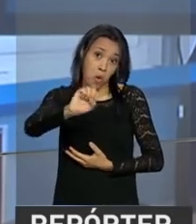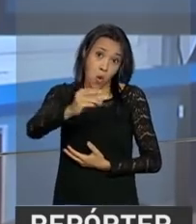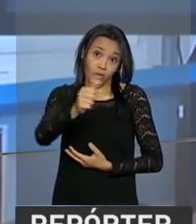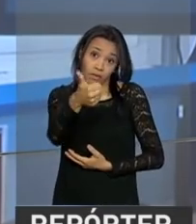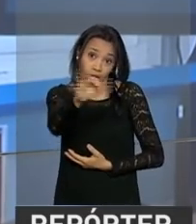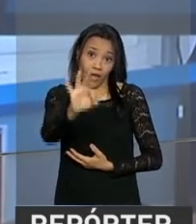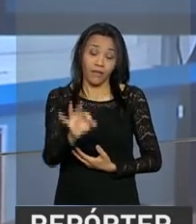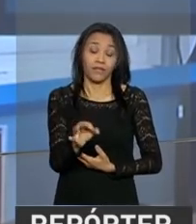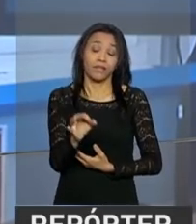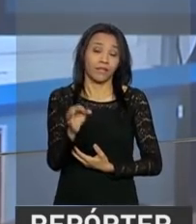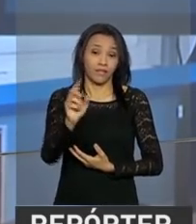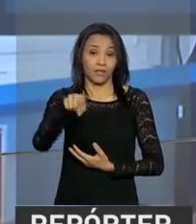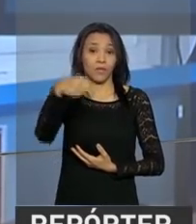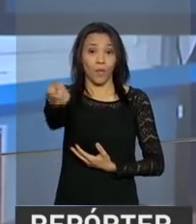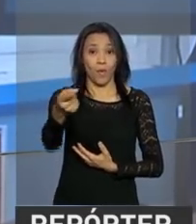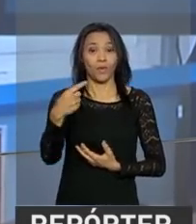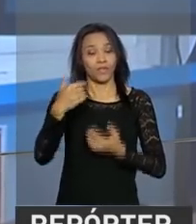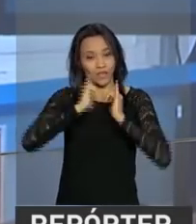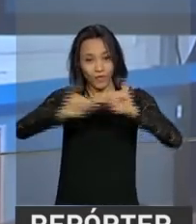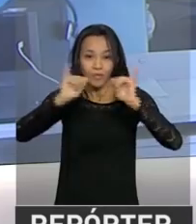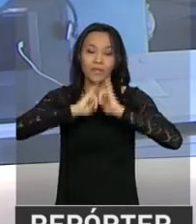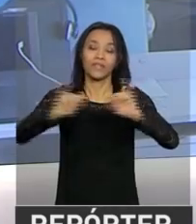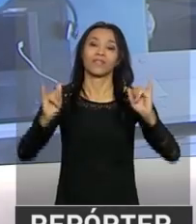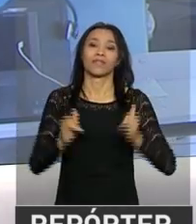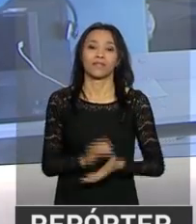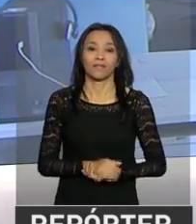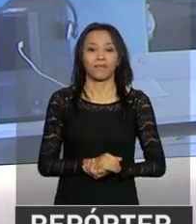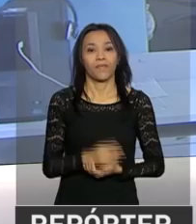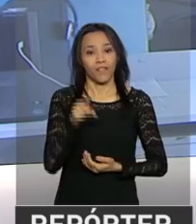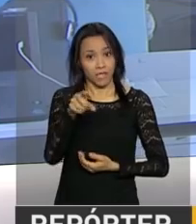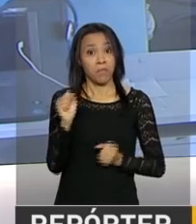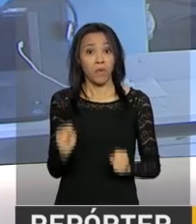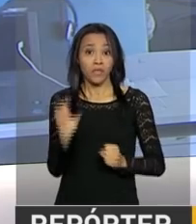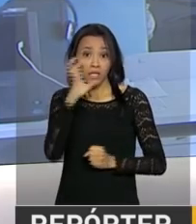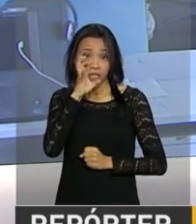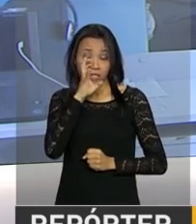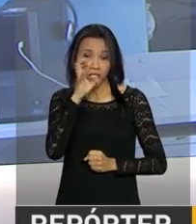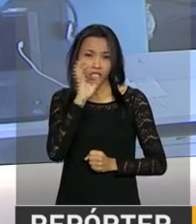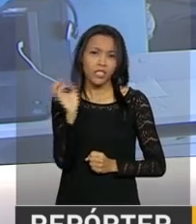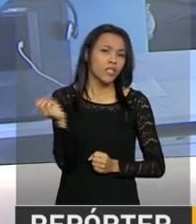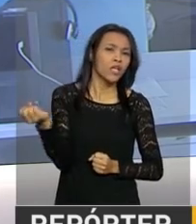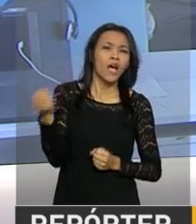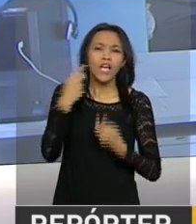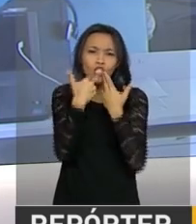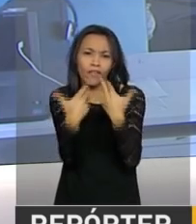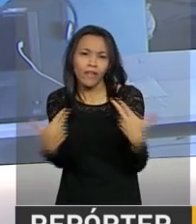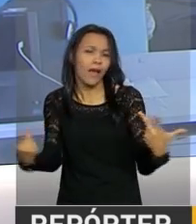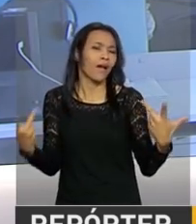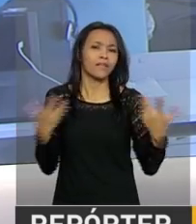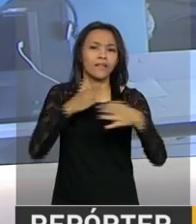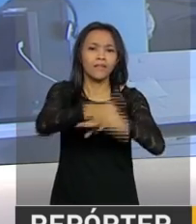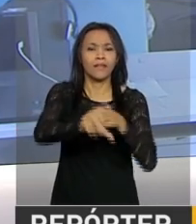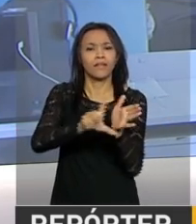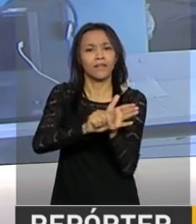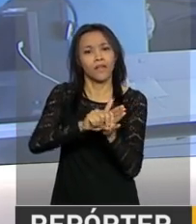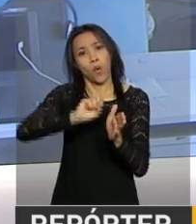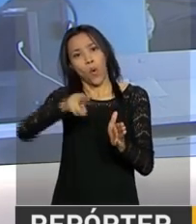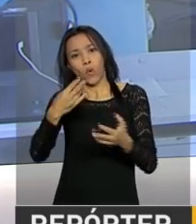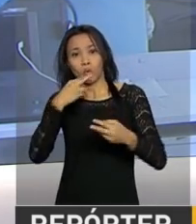horas, com o nosso próximo boletim de notícias. Acompanhe também as novidades nas nossas redes sociais, no